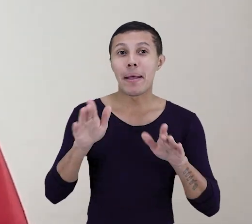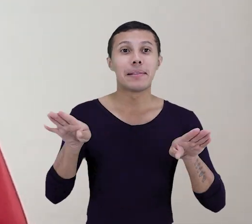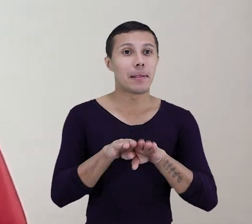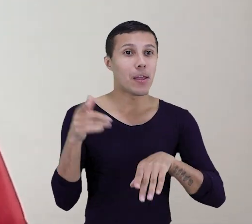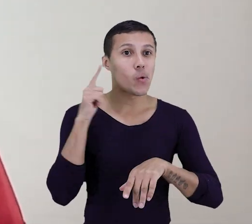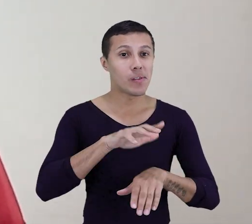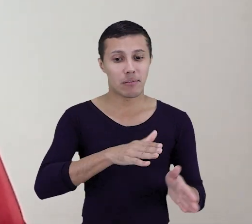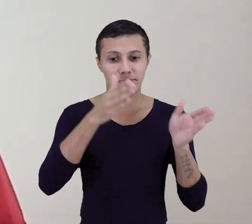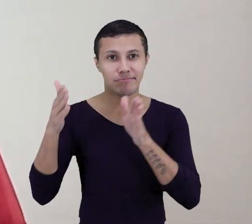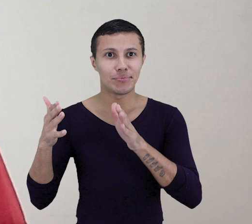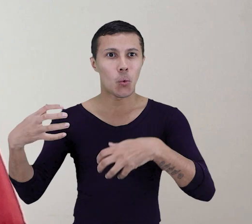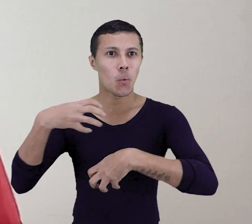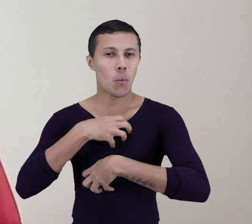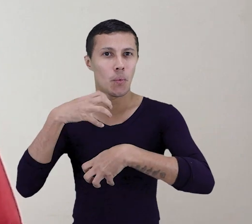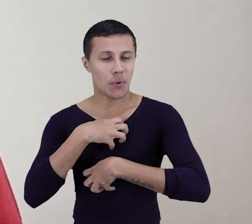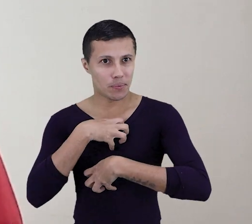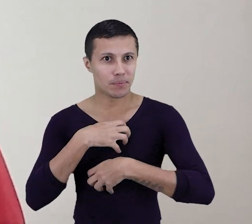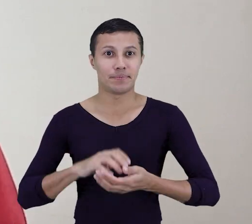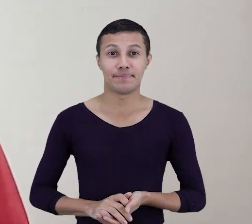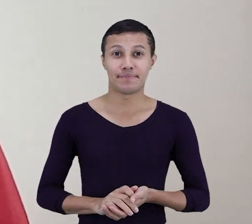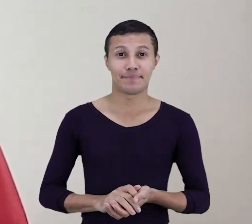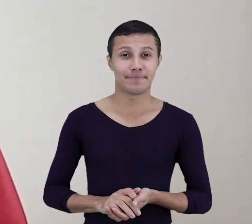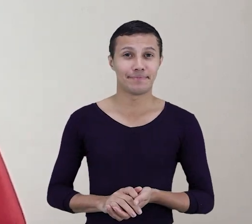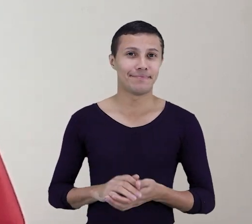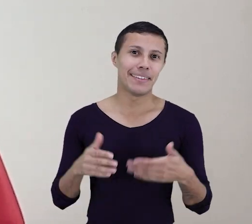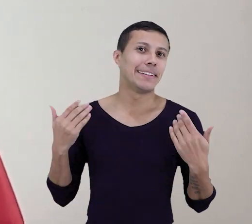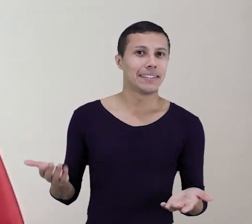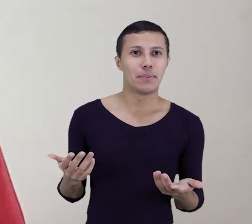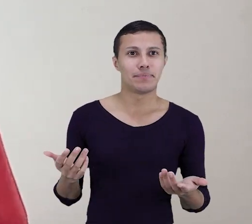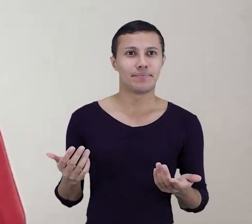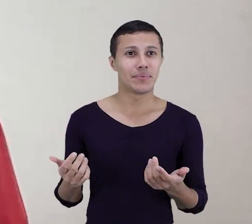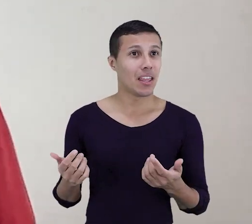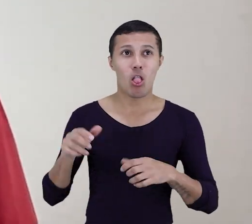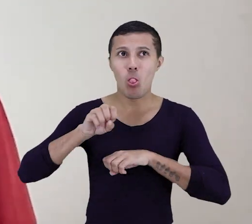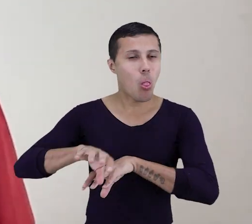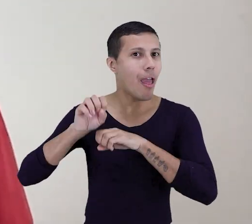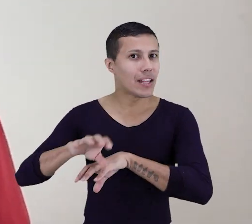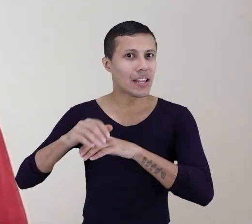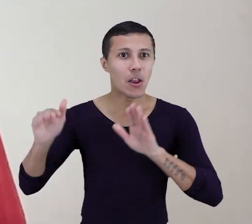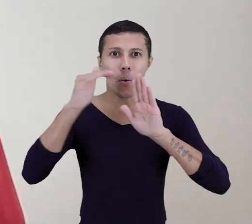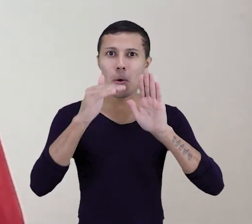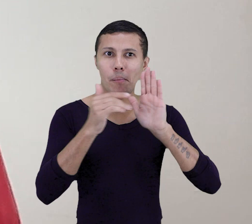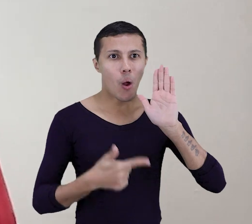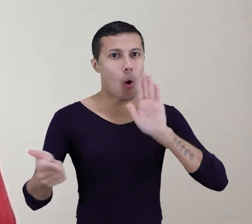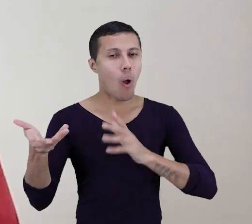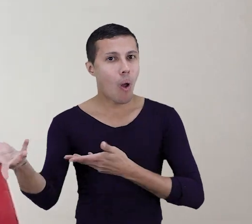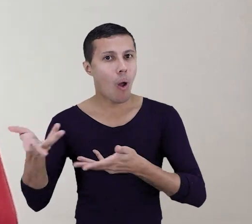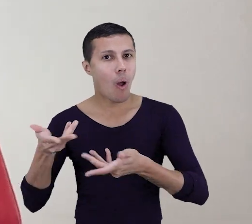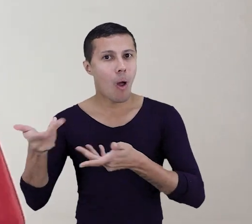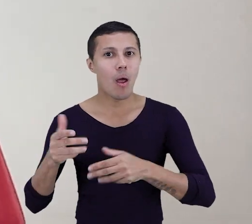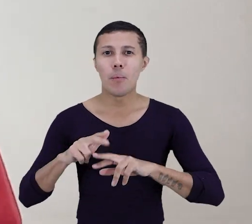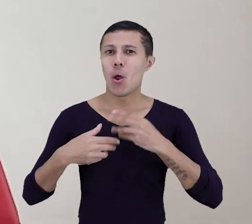comportamental. E muitas vezes isso não é trabalhado em outros programas de aceleração, não é